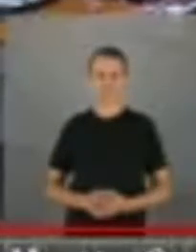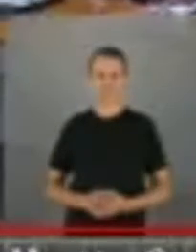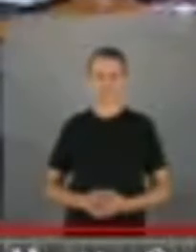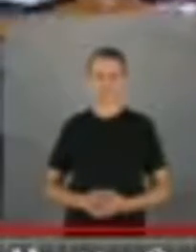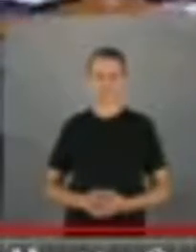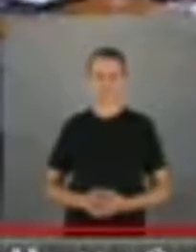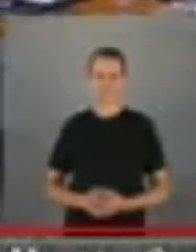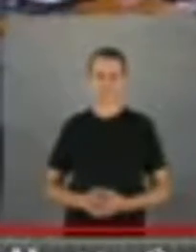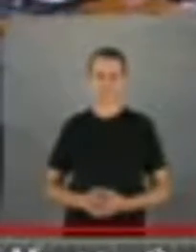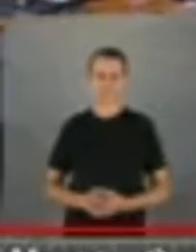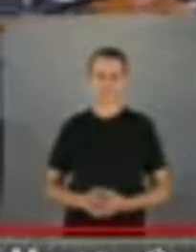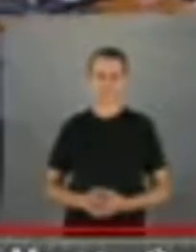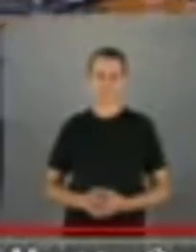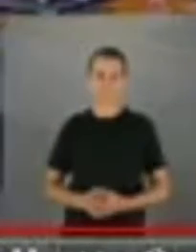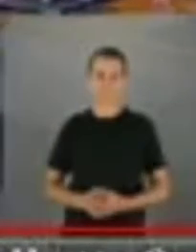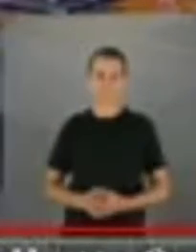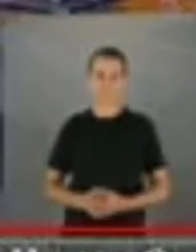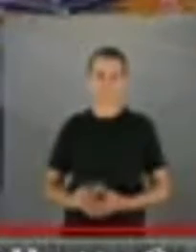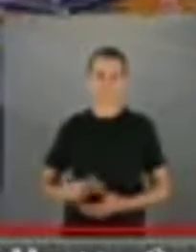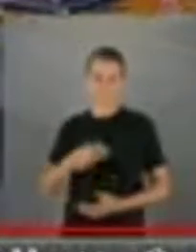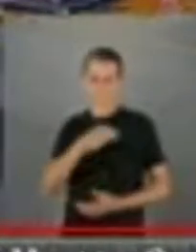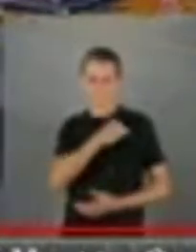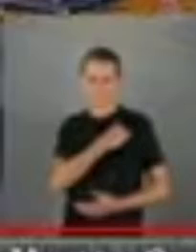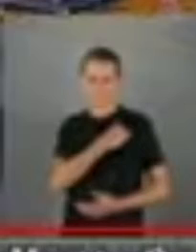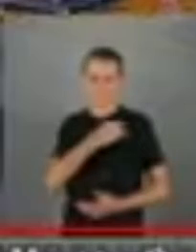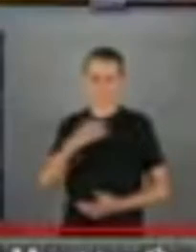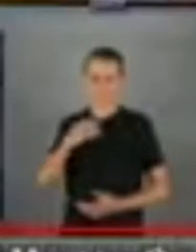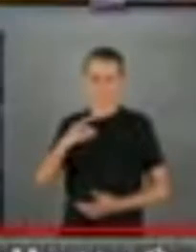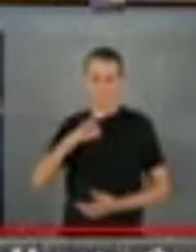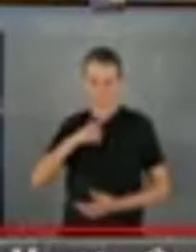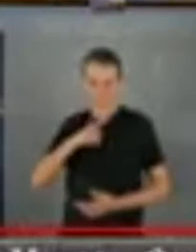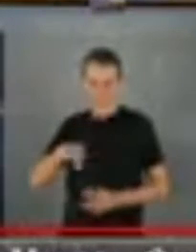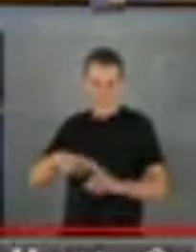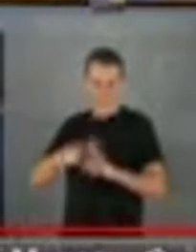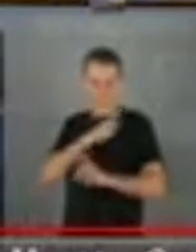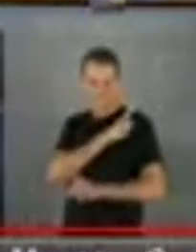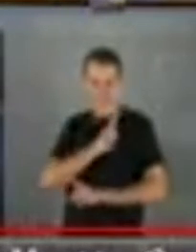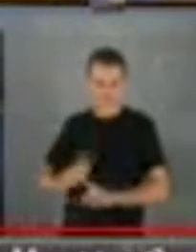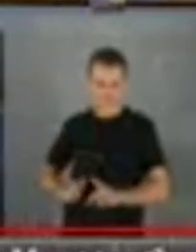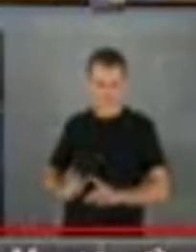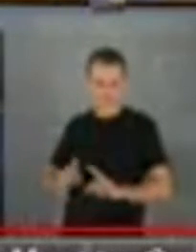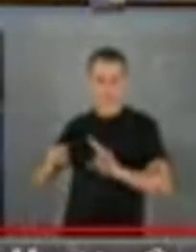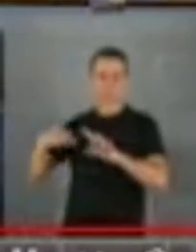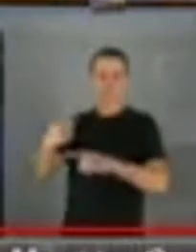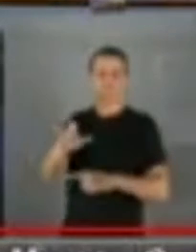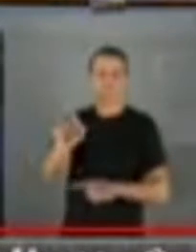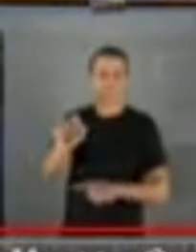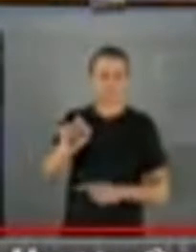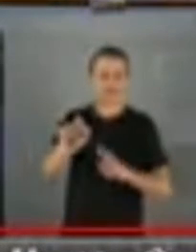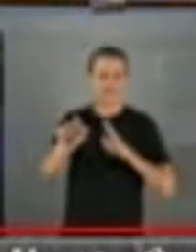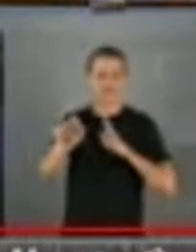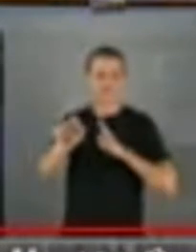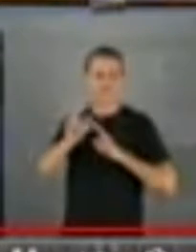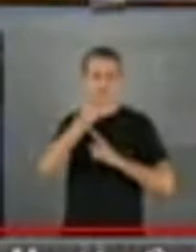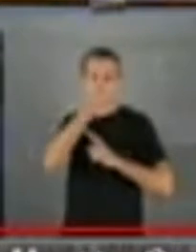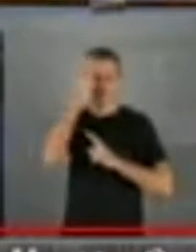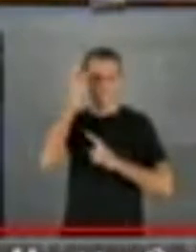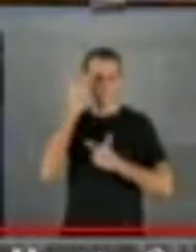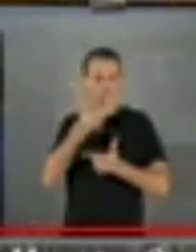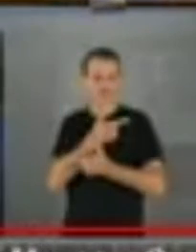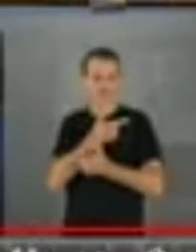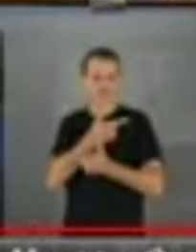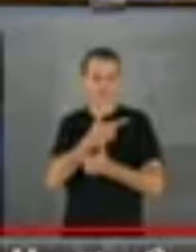Misturaram tudo, né? Tem governador e depois tem uma pessoa que nada tem a ver